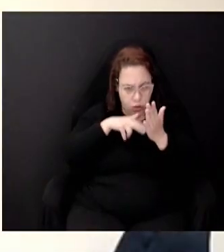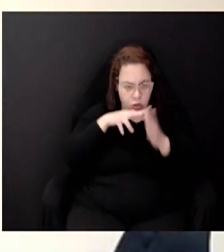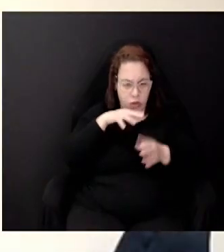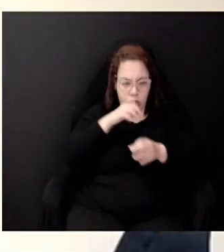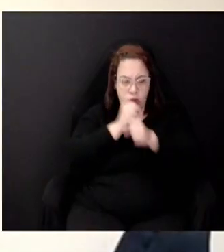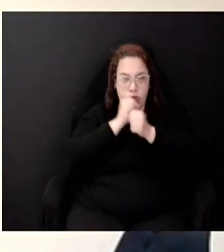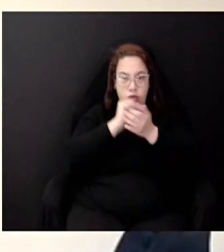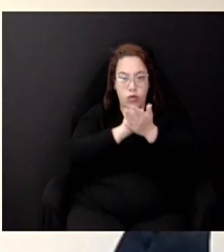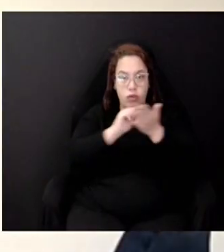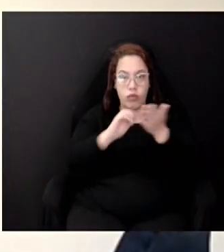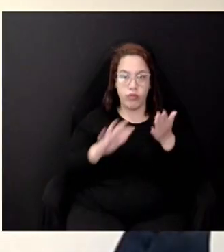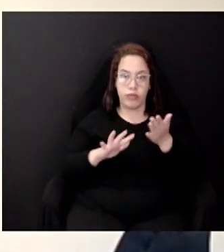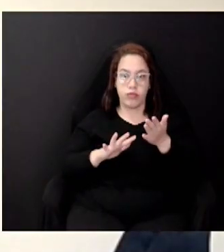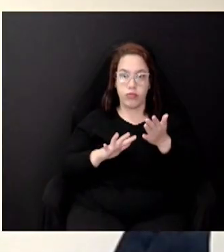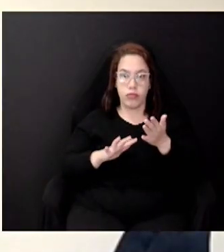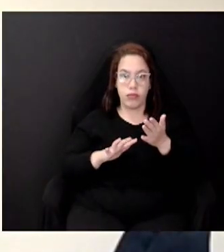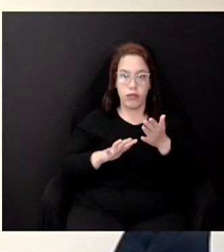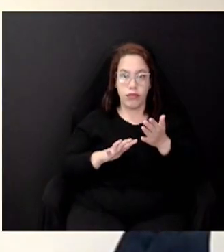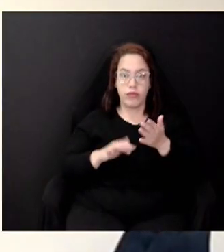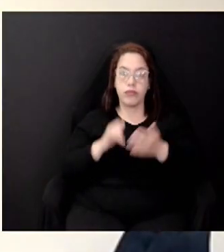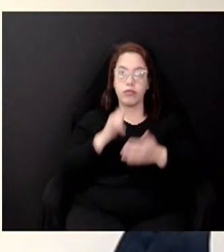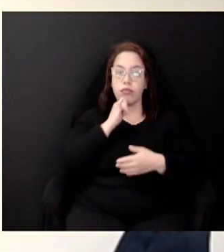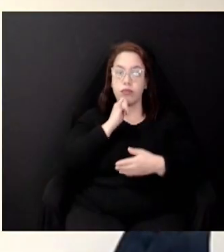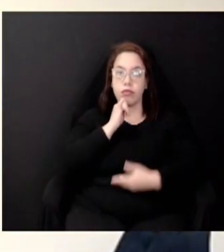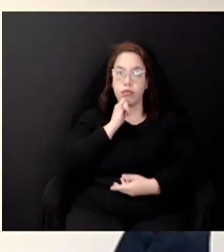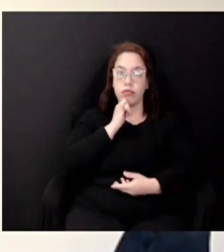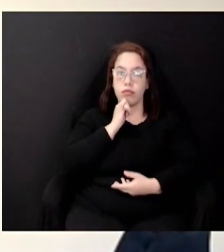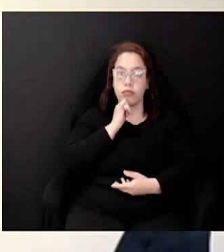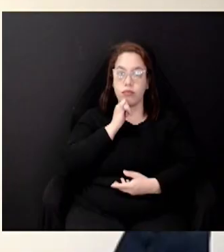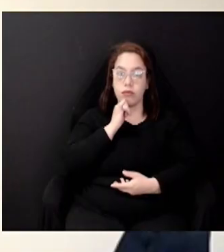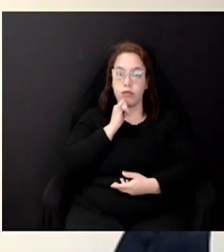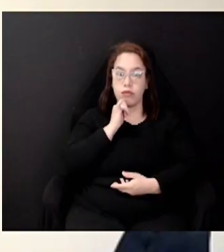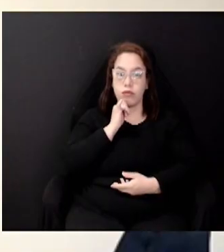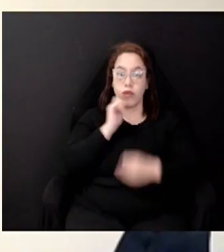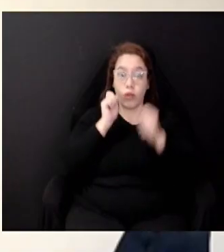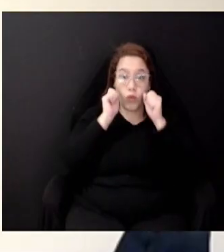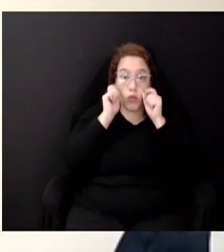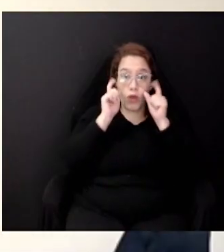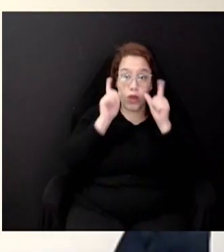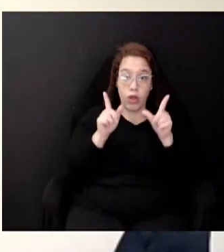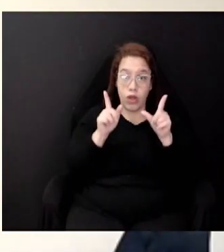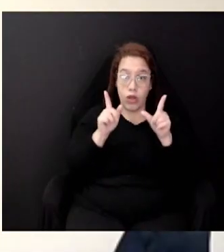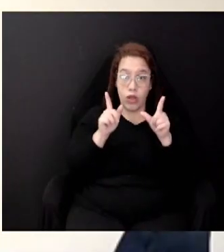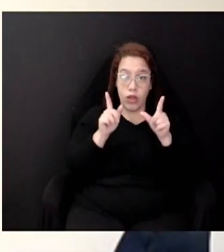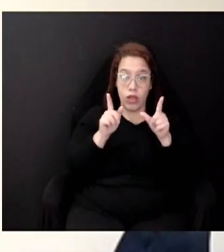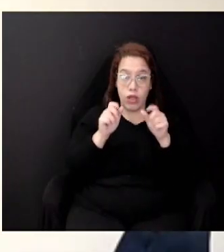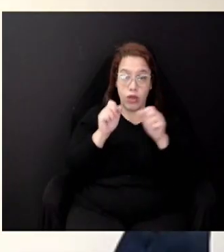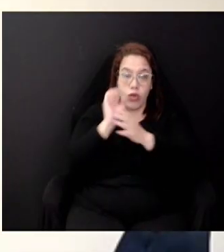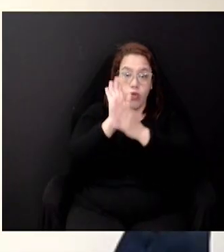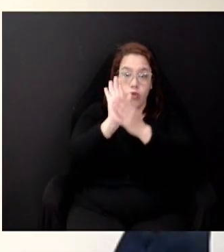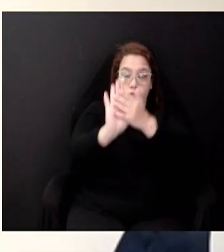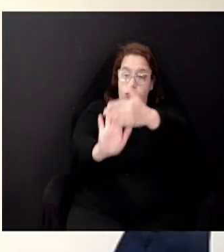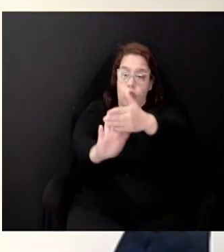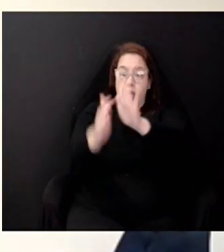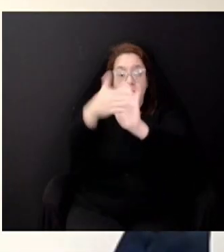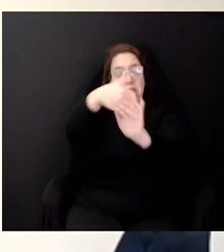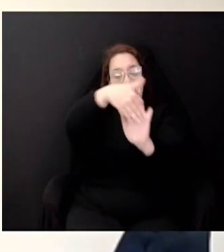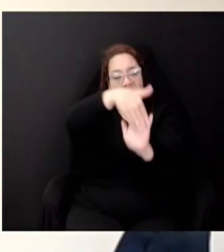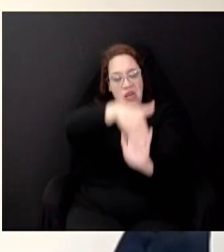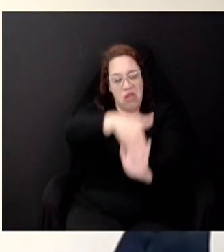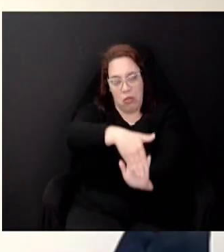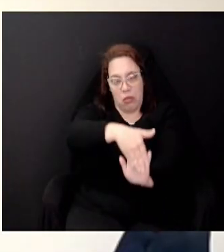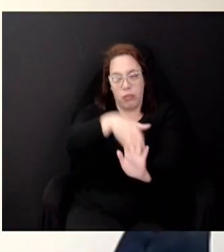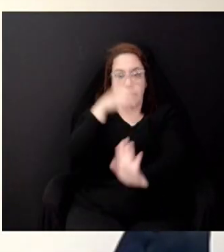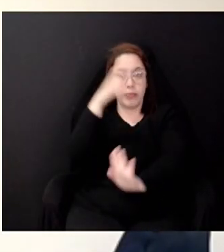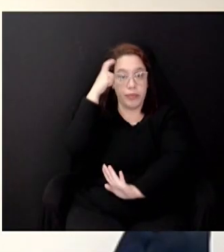atividades. Então, por exemplo, a hora que acordar, dá para fazer um alongamento, se dedicar ali uns 3,